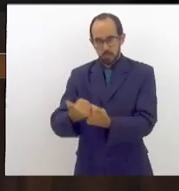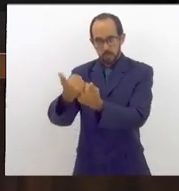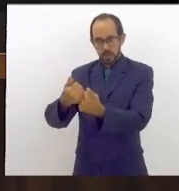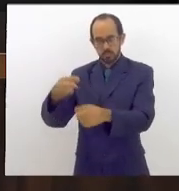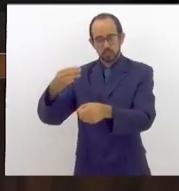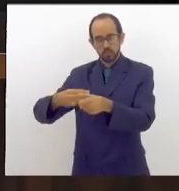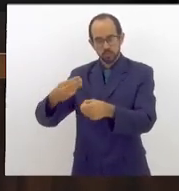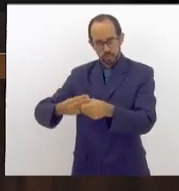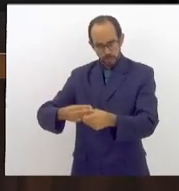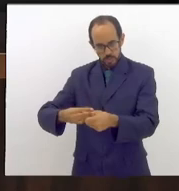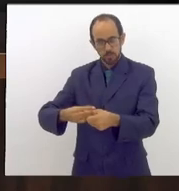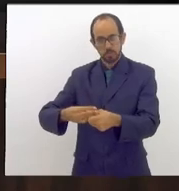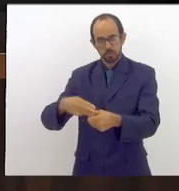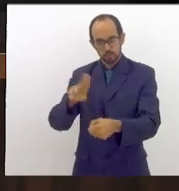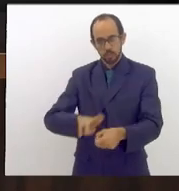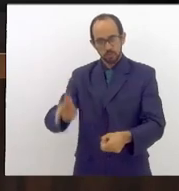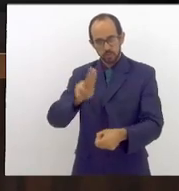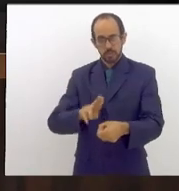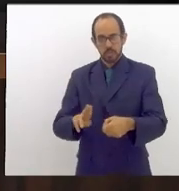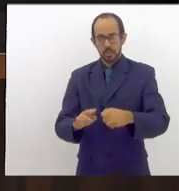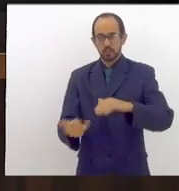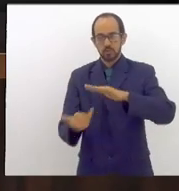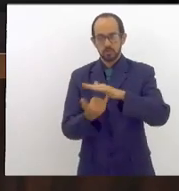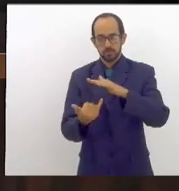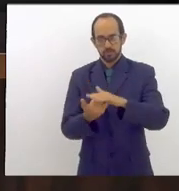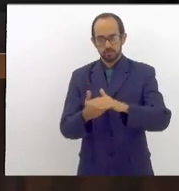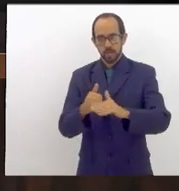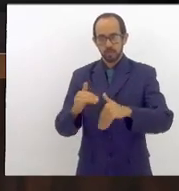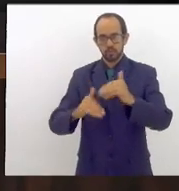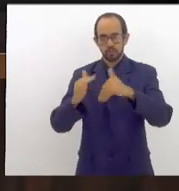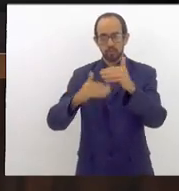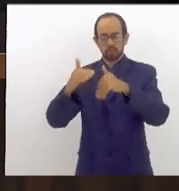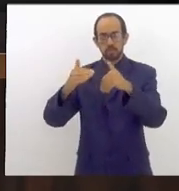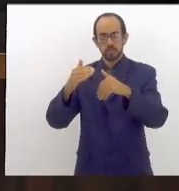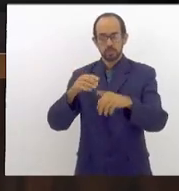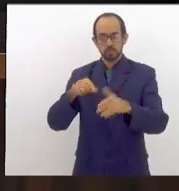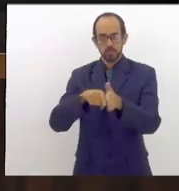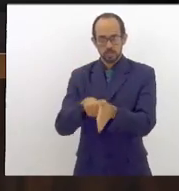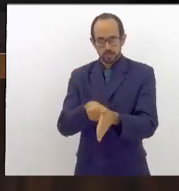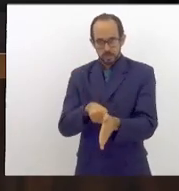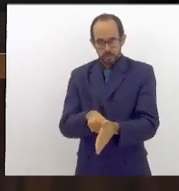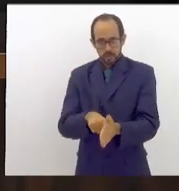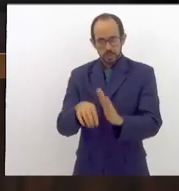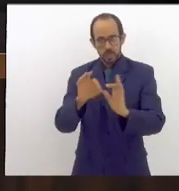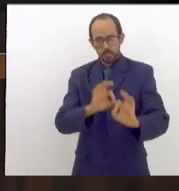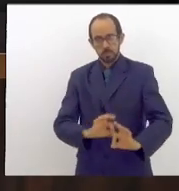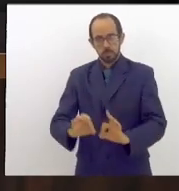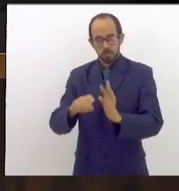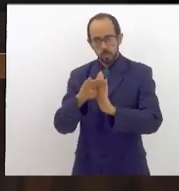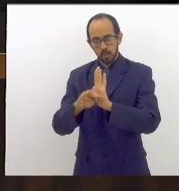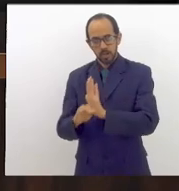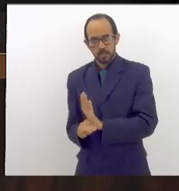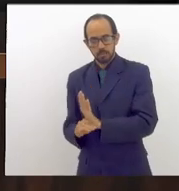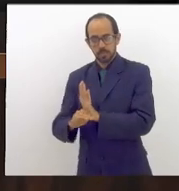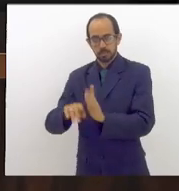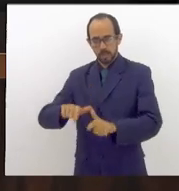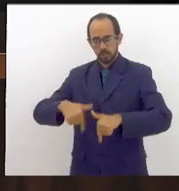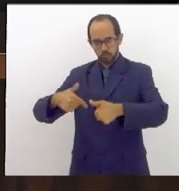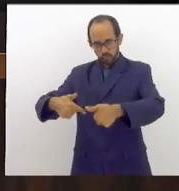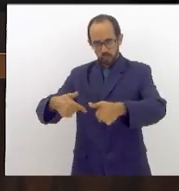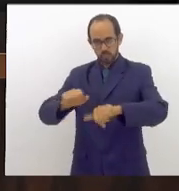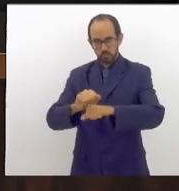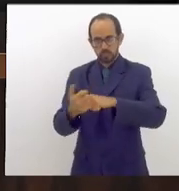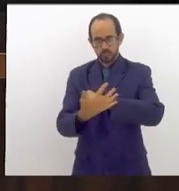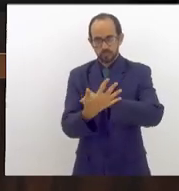universidades instituições para o desenvolvimento de pesquisa e programas de enfrentamento a pandemia entre outras ações